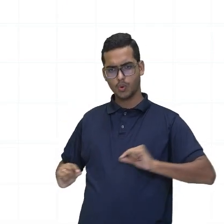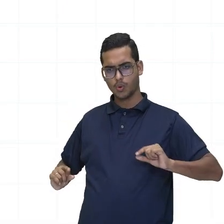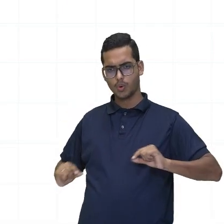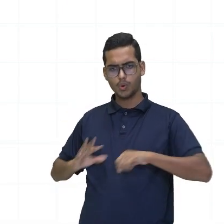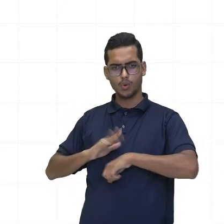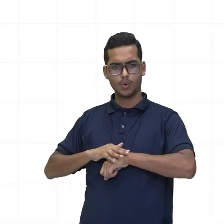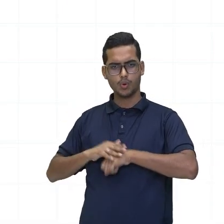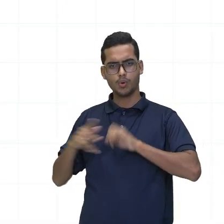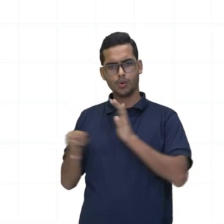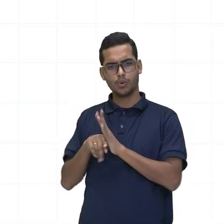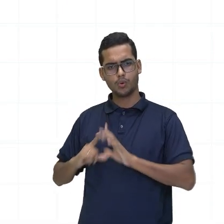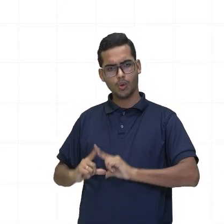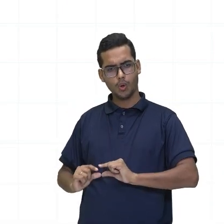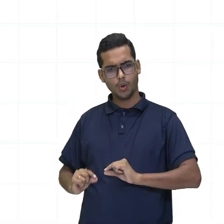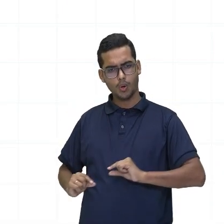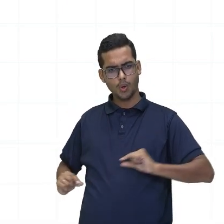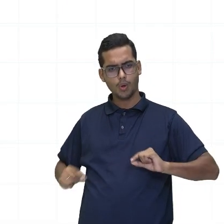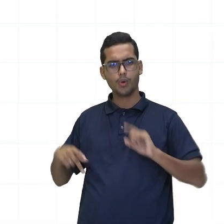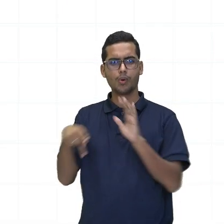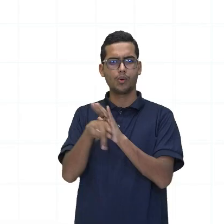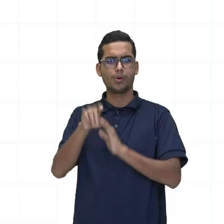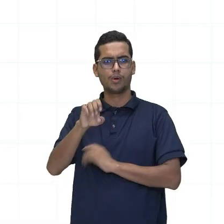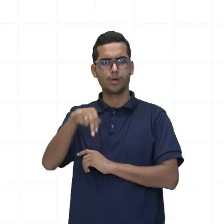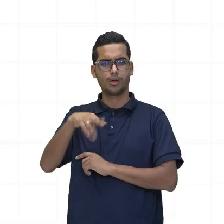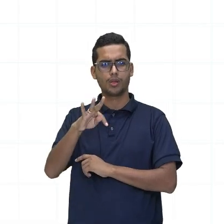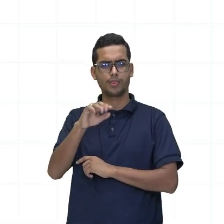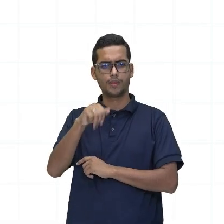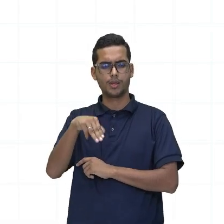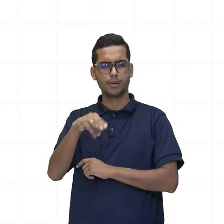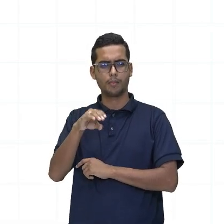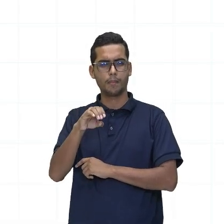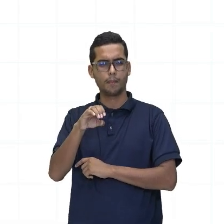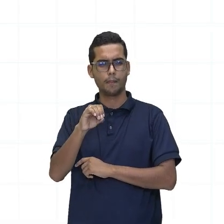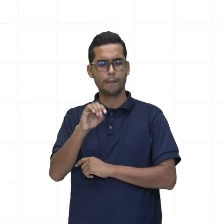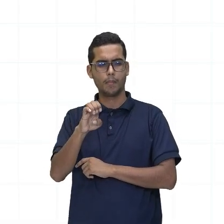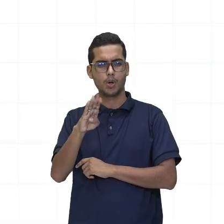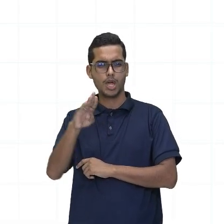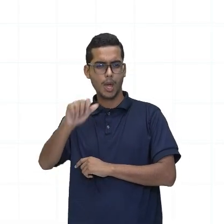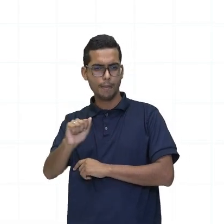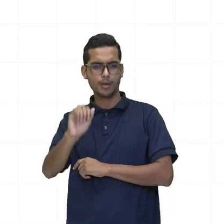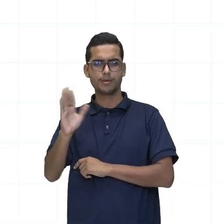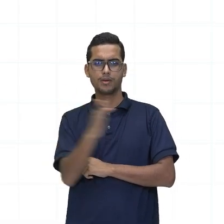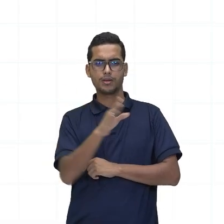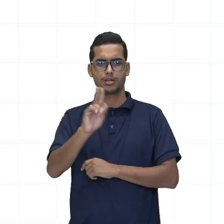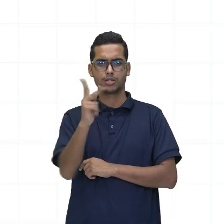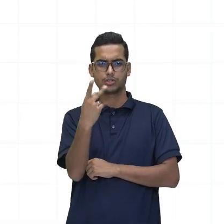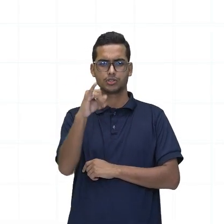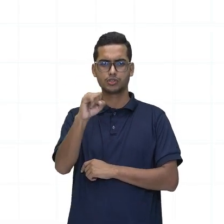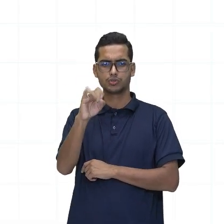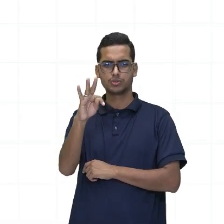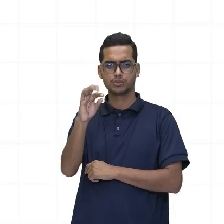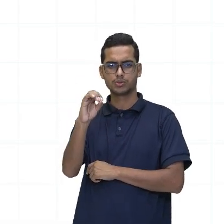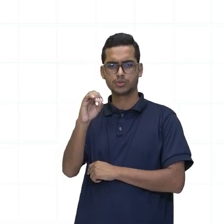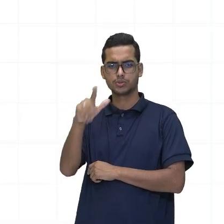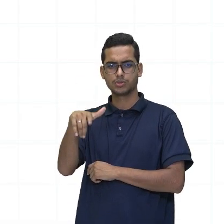doença. E o seu nome científico, com todas aquelas características que eu já citei para vocês, é